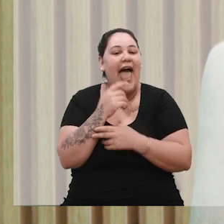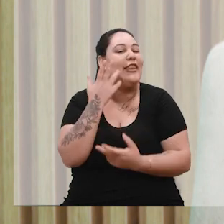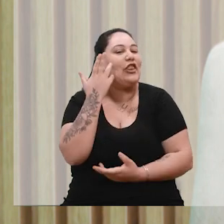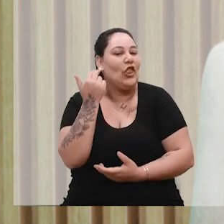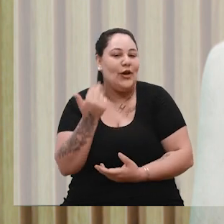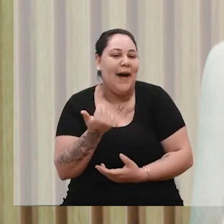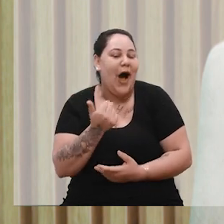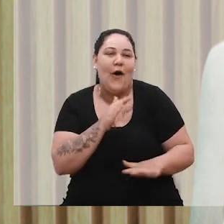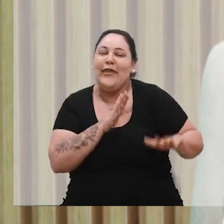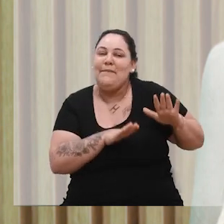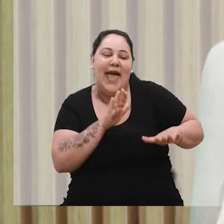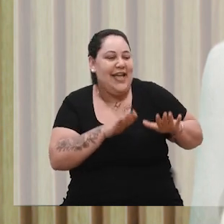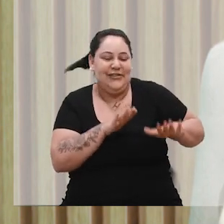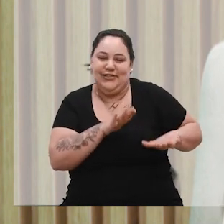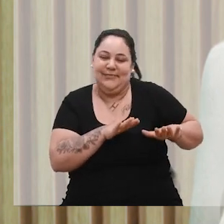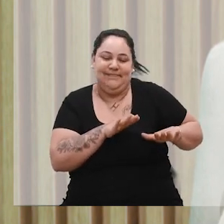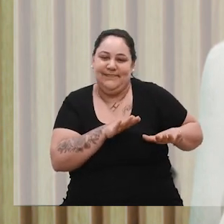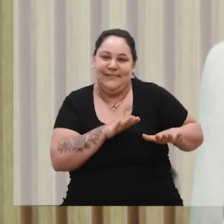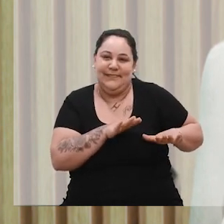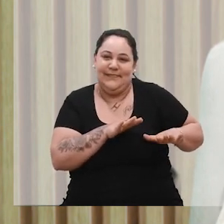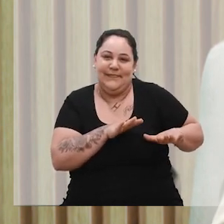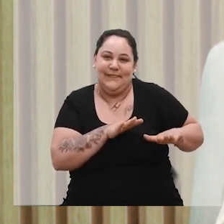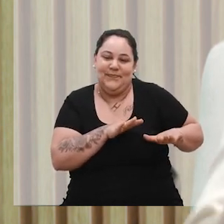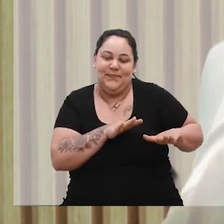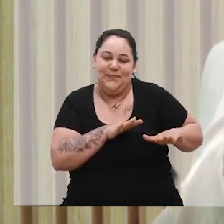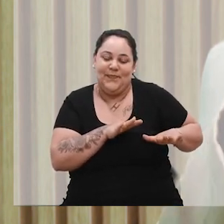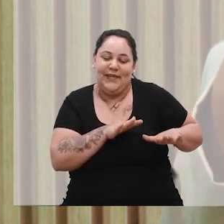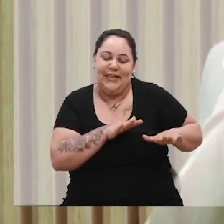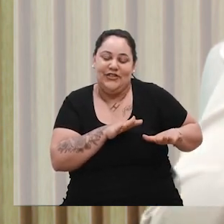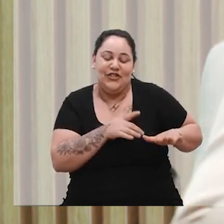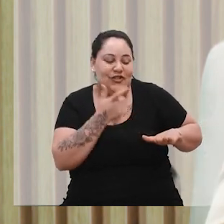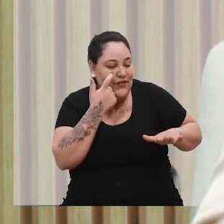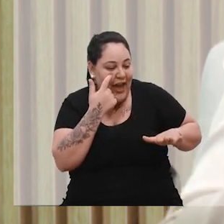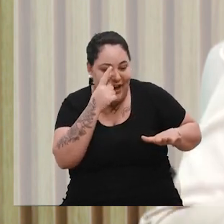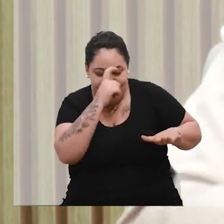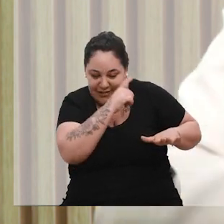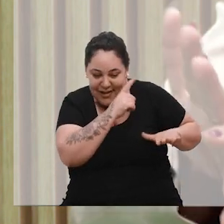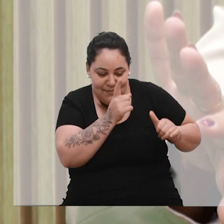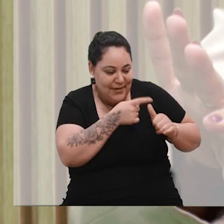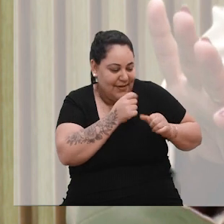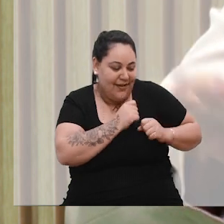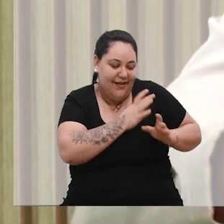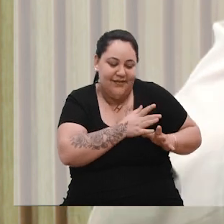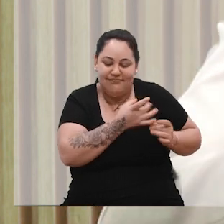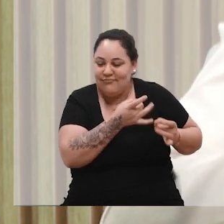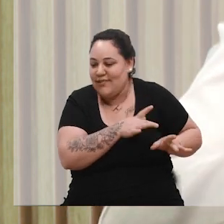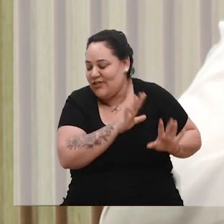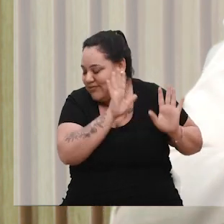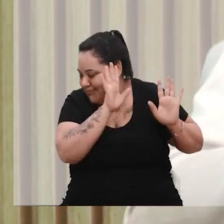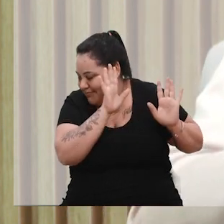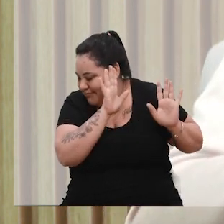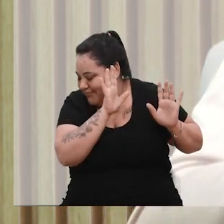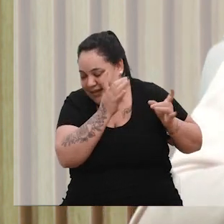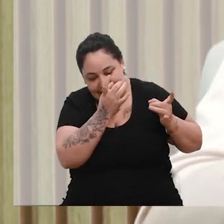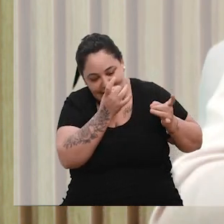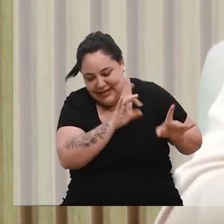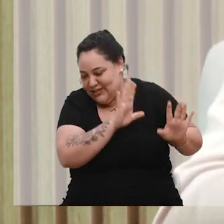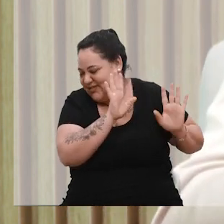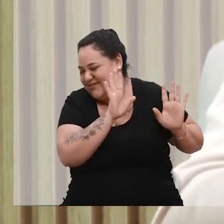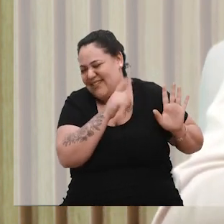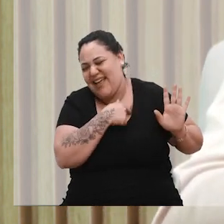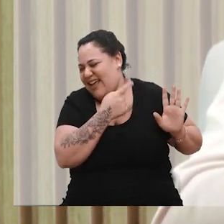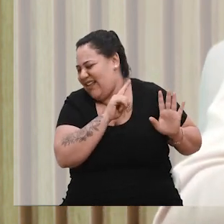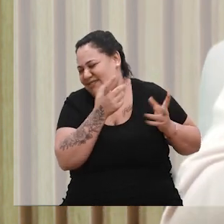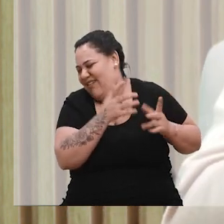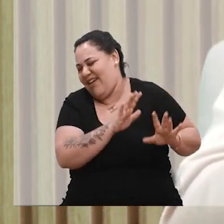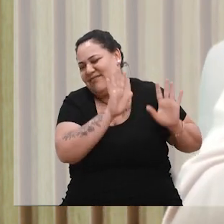dependendo do tamanho dela, nossa primeira atitude é, então deixa. Então deixa. Então não vamos